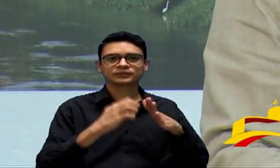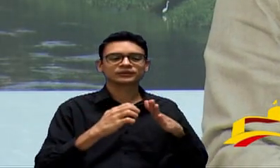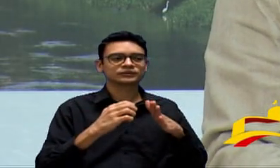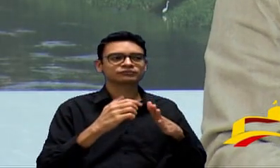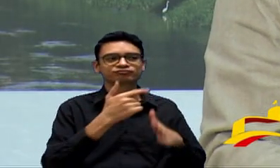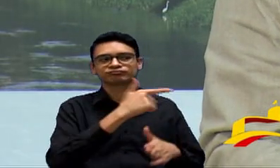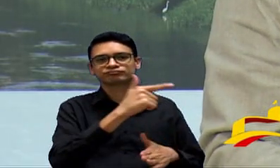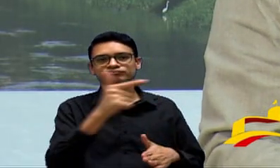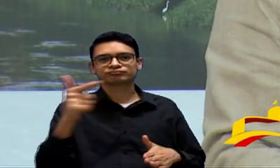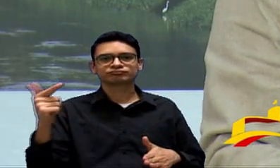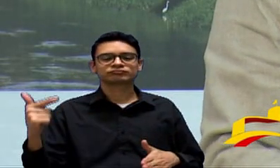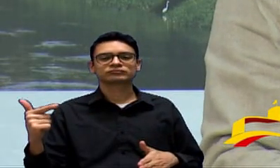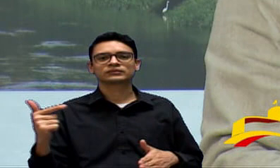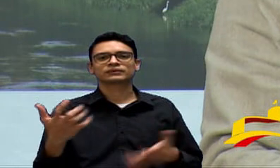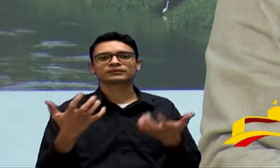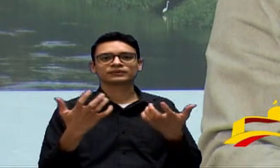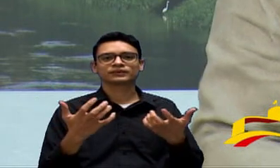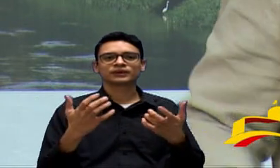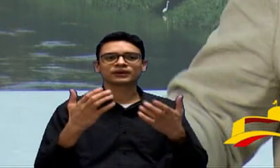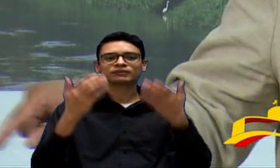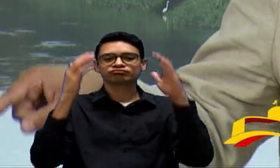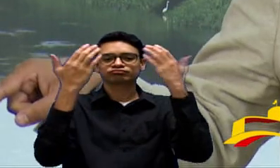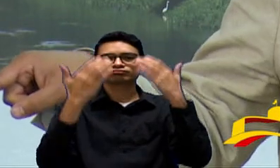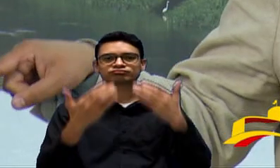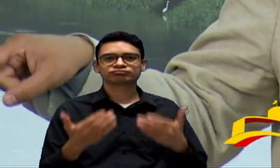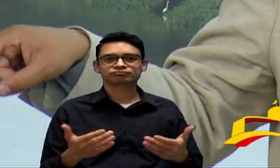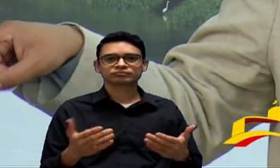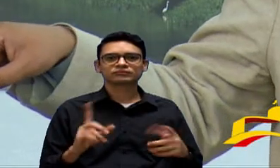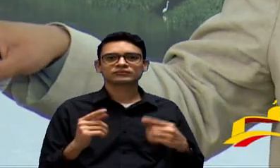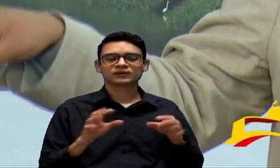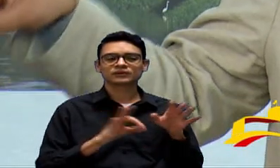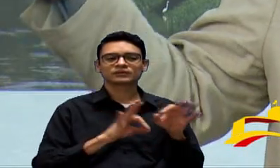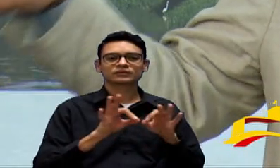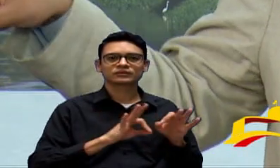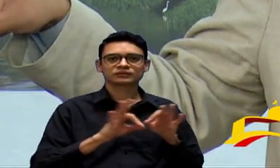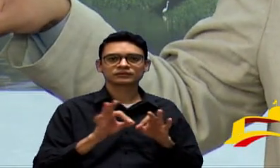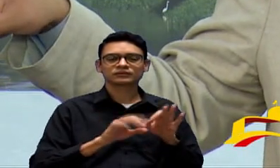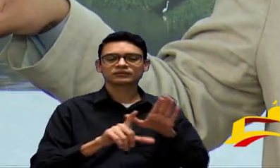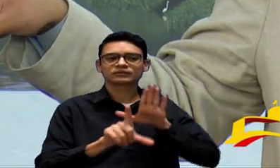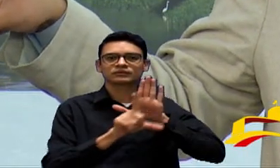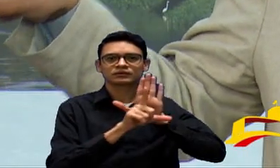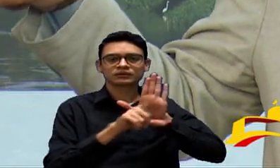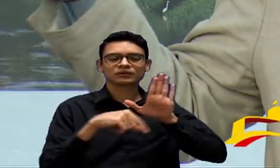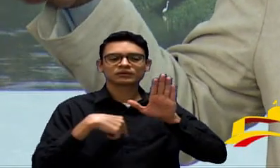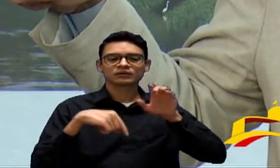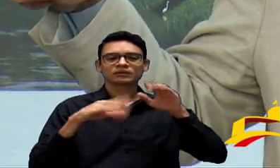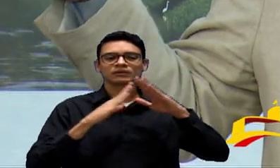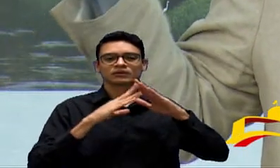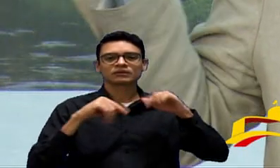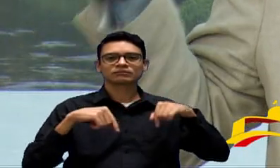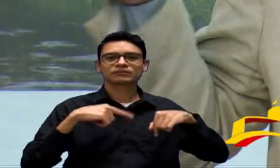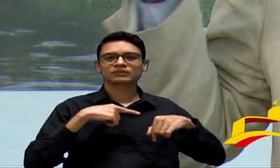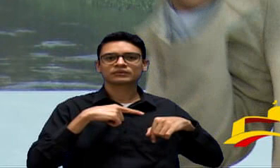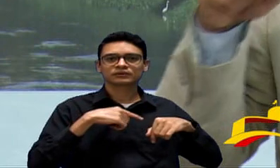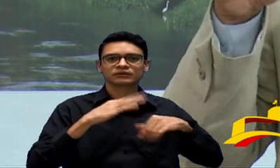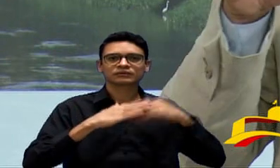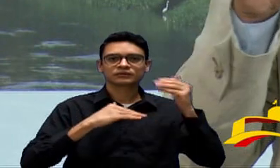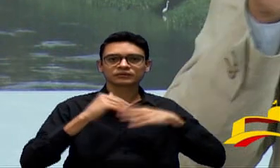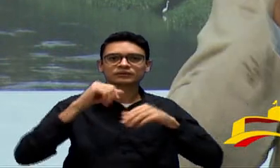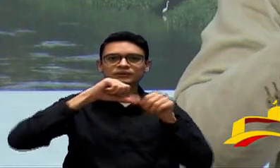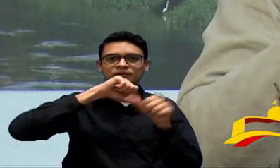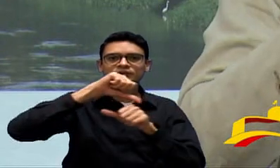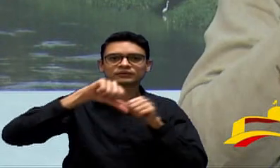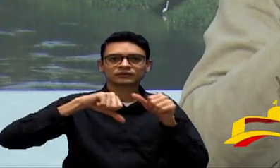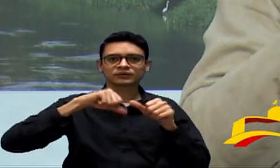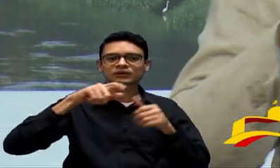Nenhuma empresa em Sorocaba ela quer a licitação. Tem um projeto de lei aqui na casa. O projeto de lei que está na casa traz o quê? O serviço de troca